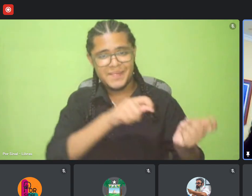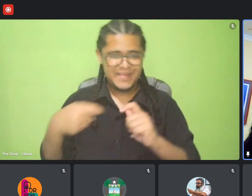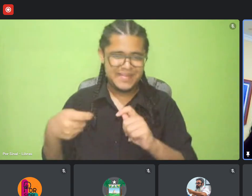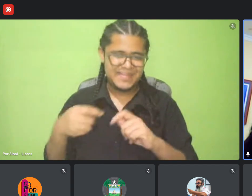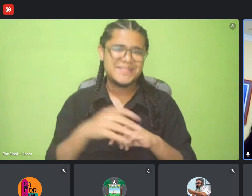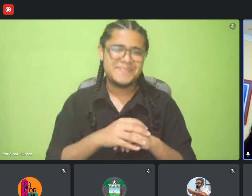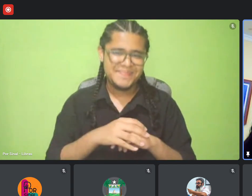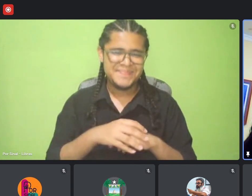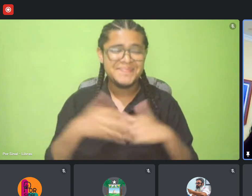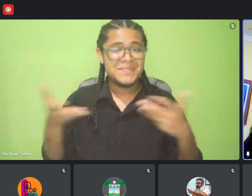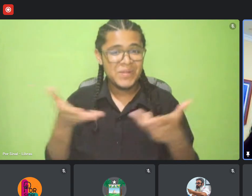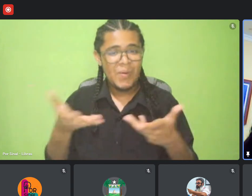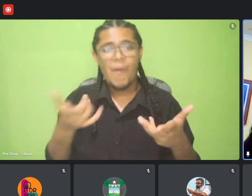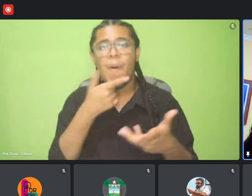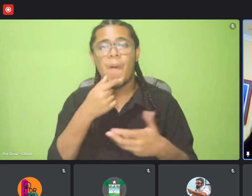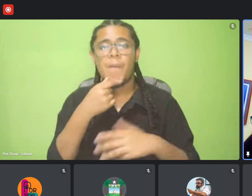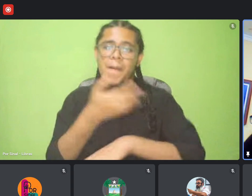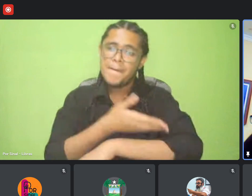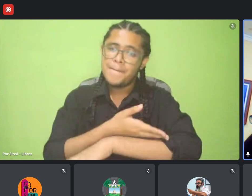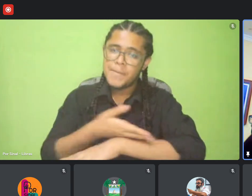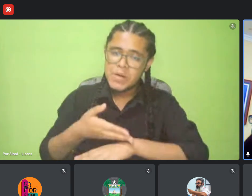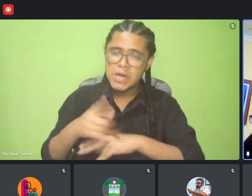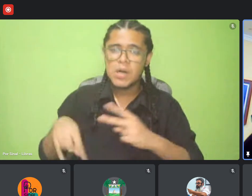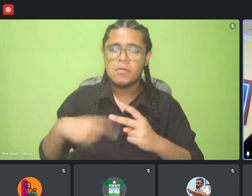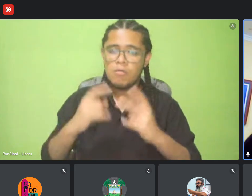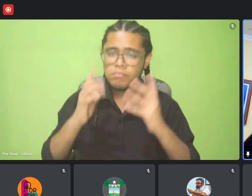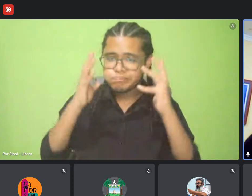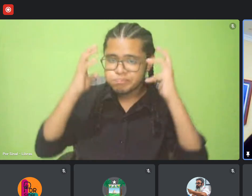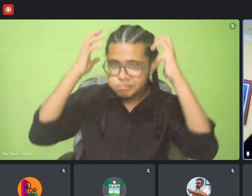branco, cabelo vestido e alhos.